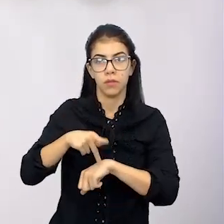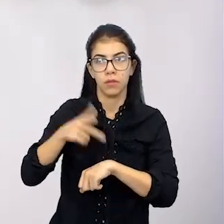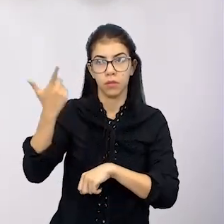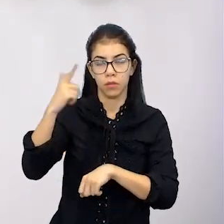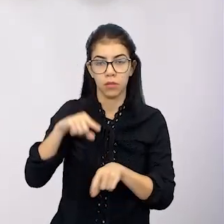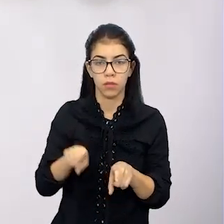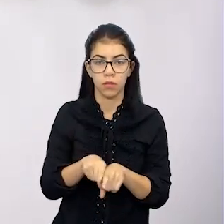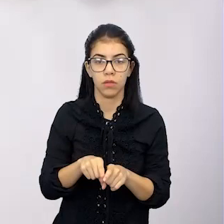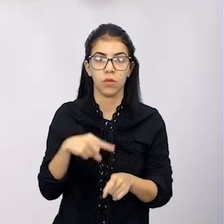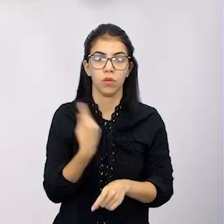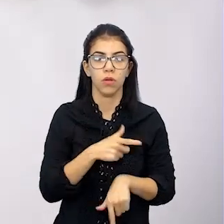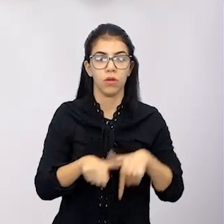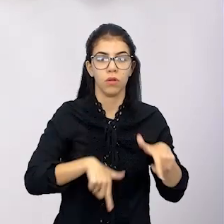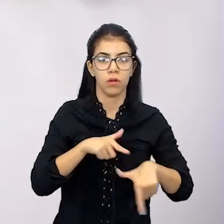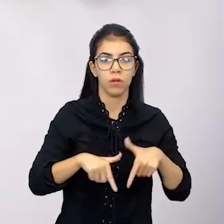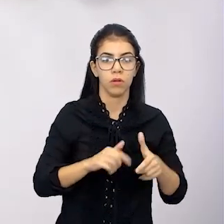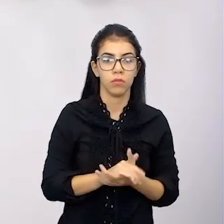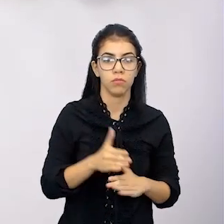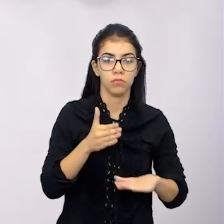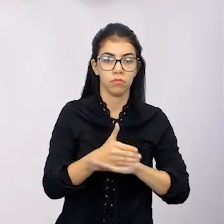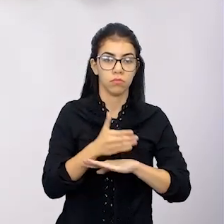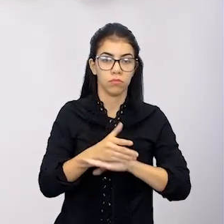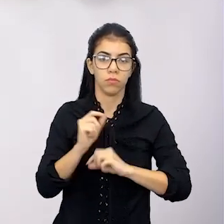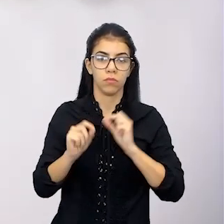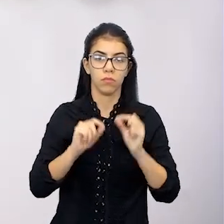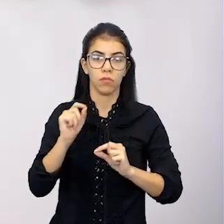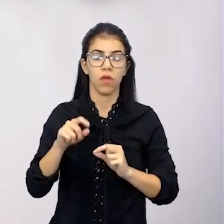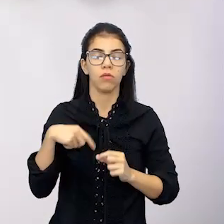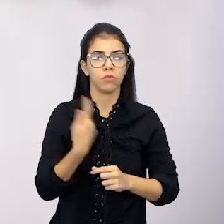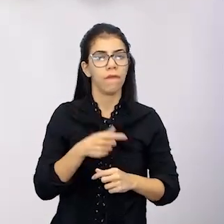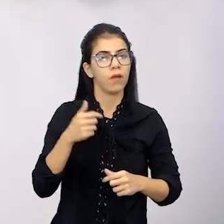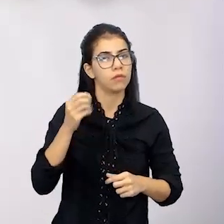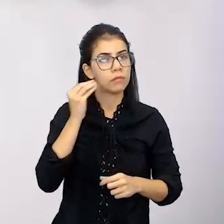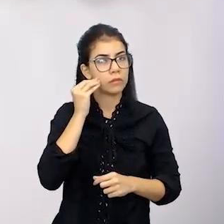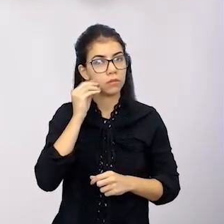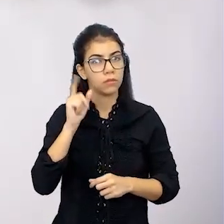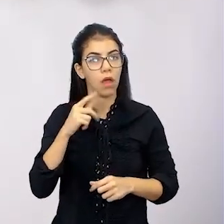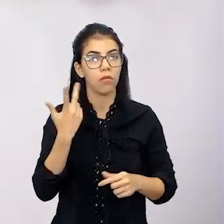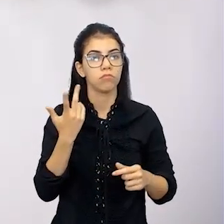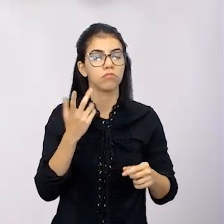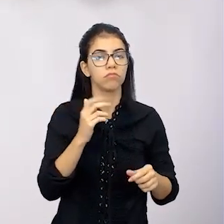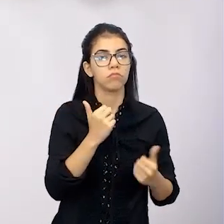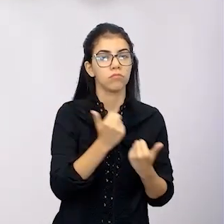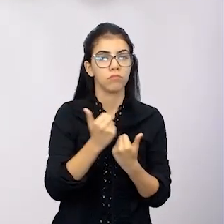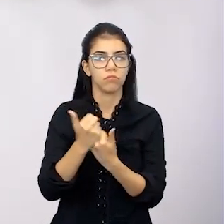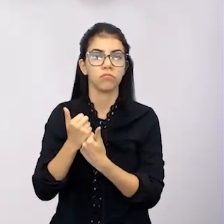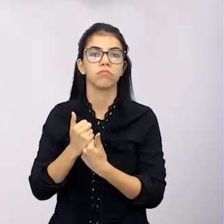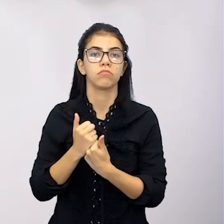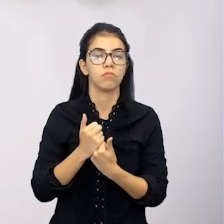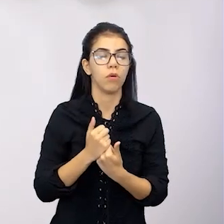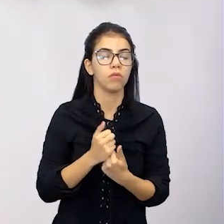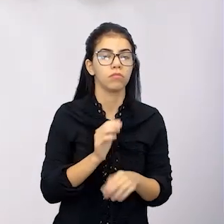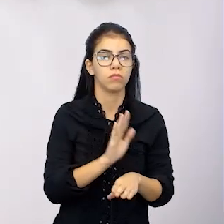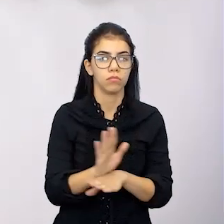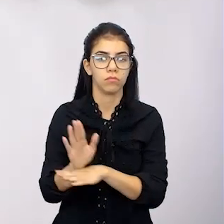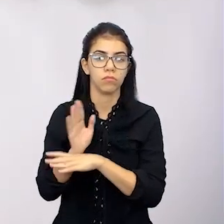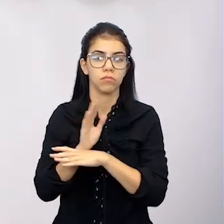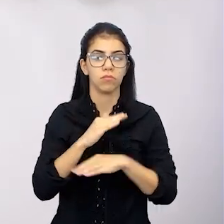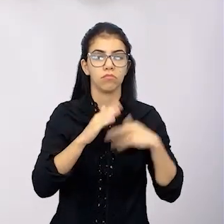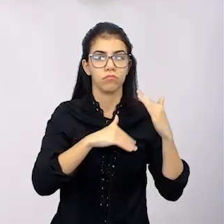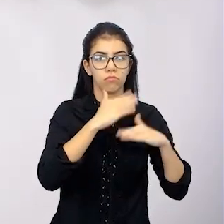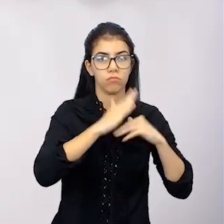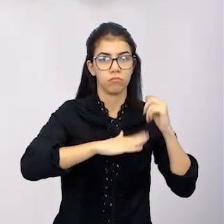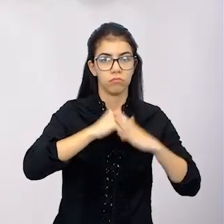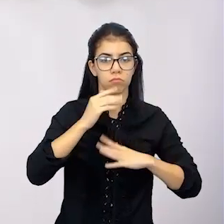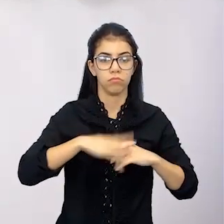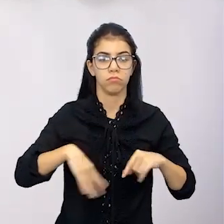vamos trabalhar, né, nós vamos tentar, nós vamos fazer o possível para atender a expectativa daquele aluno, para ajudar no seu